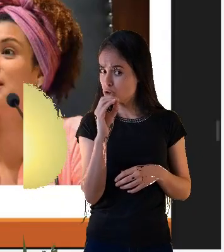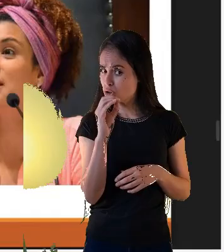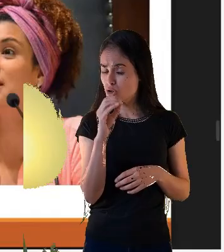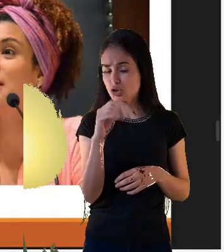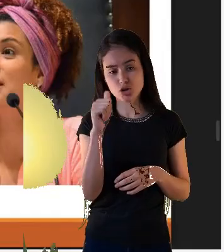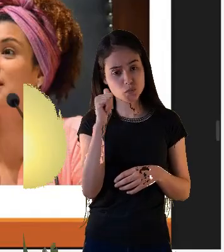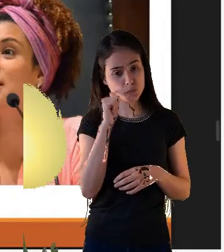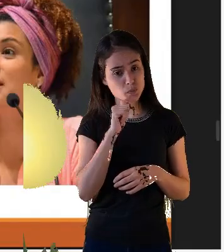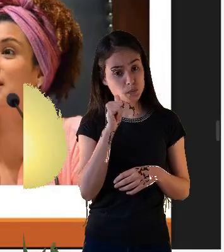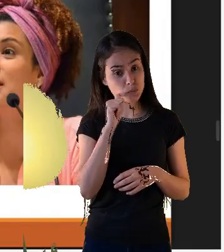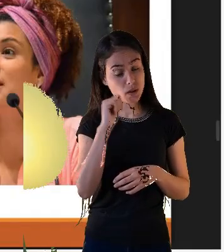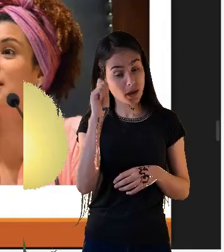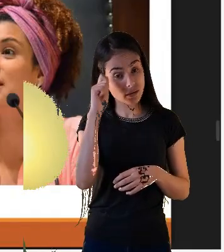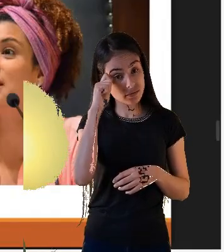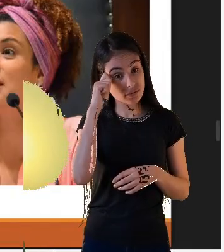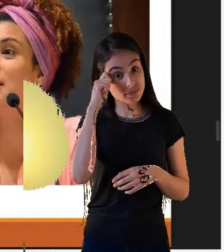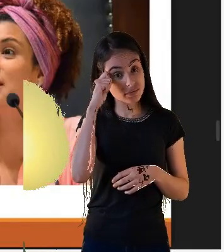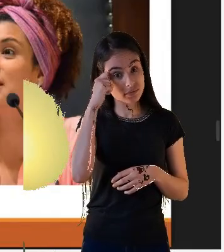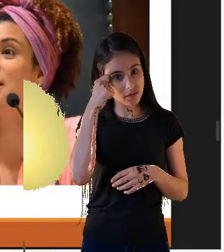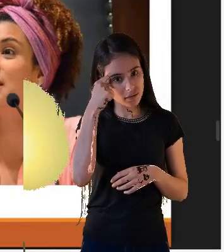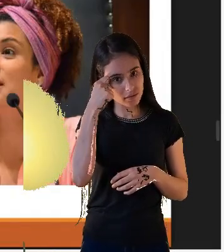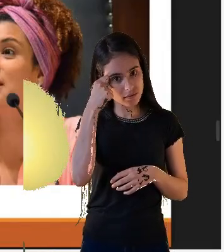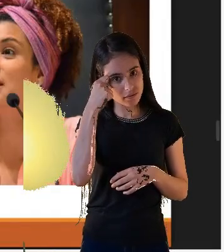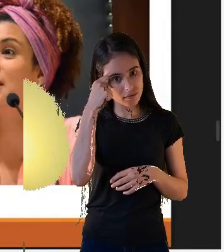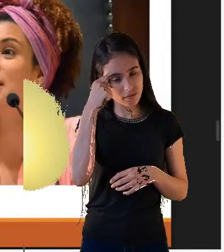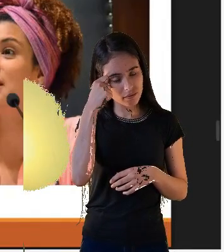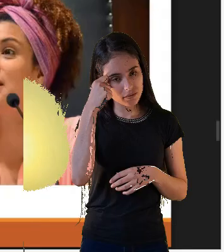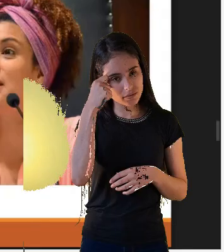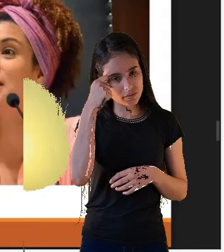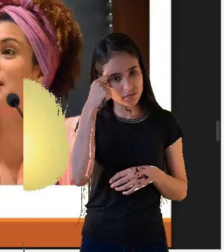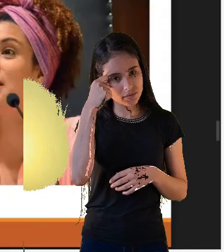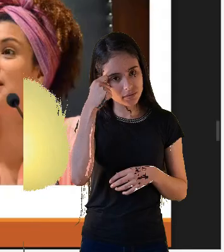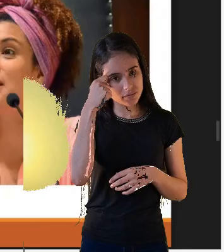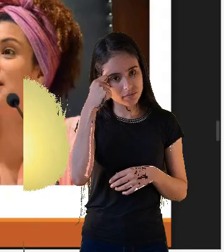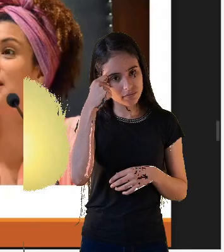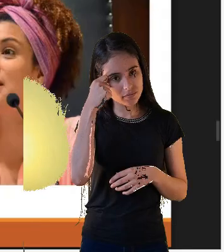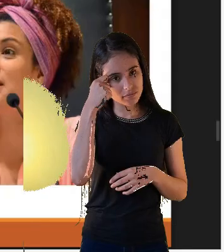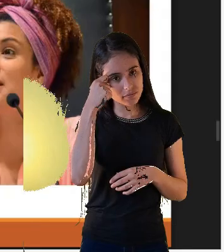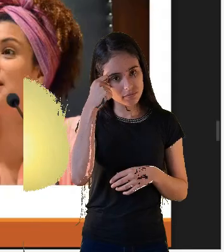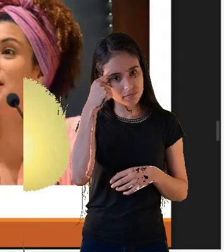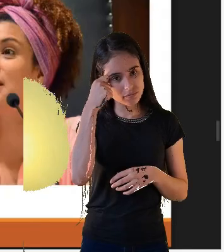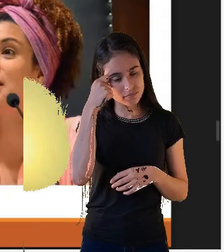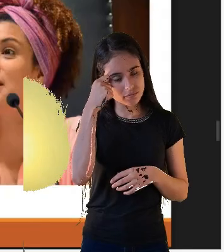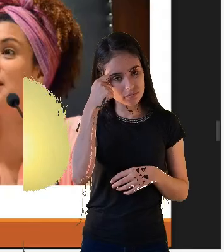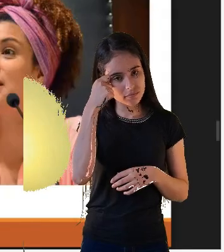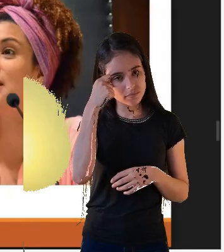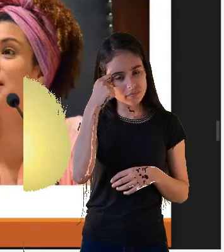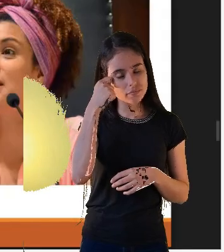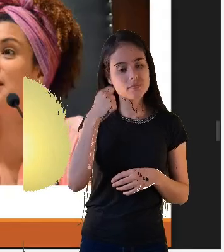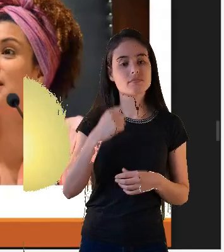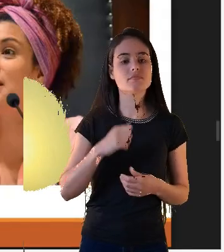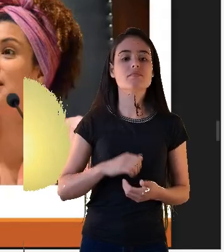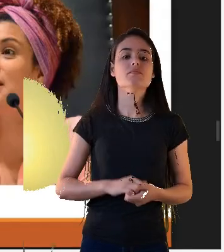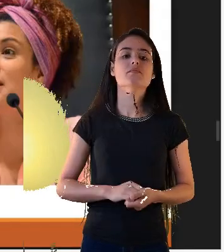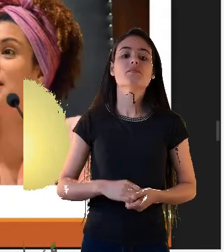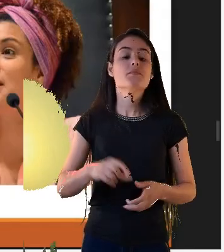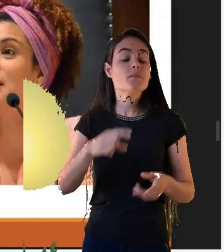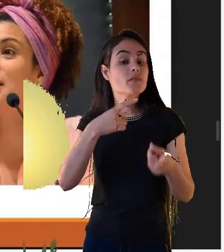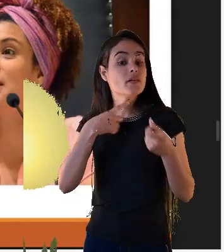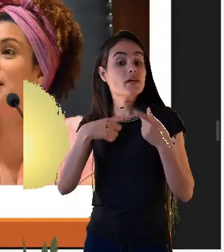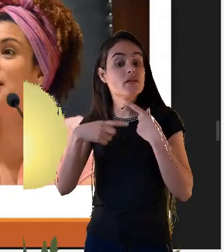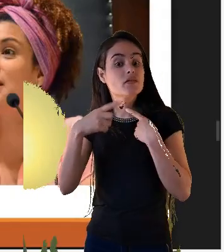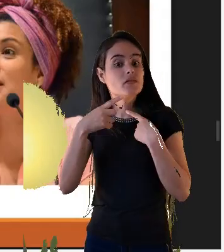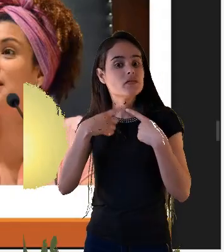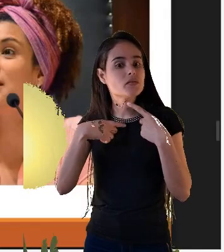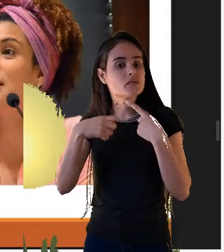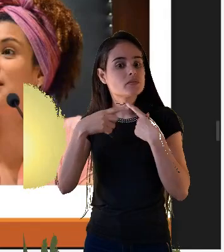Paraná, e isso foi muito importante, assim, né? O quanto o legado da Marielle foi forte nesse sentido